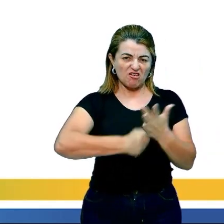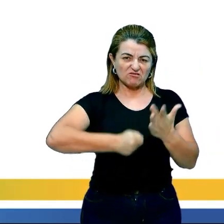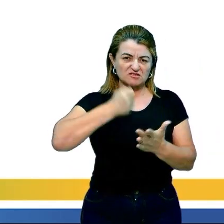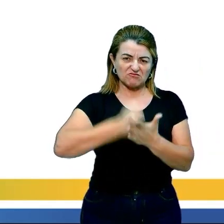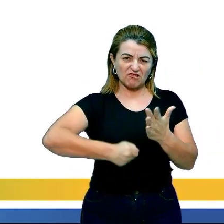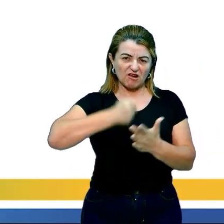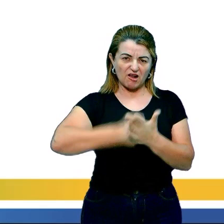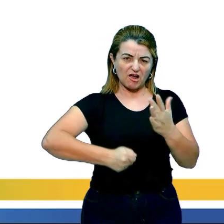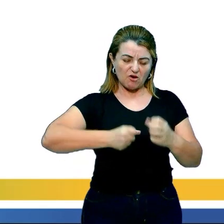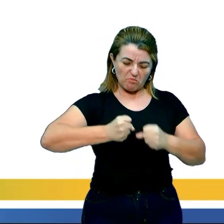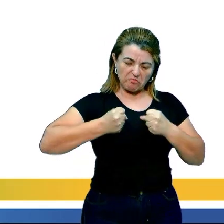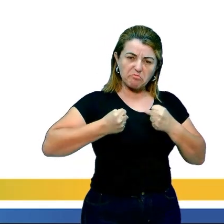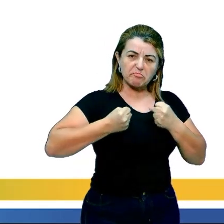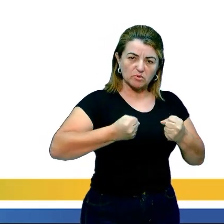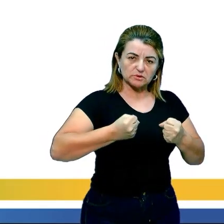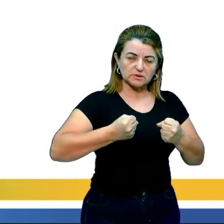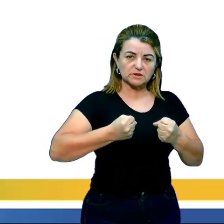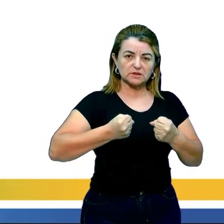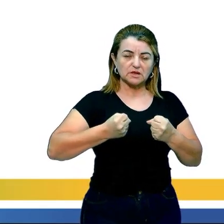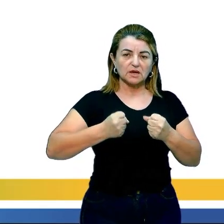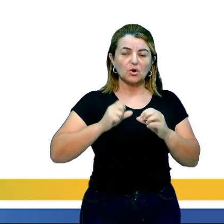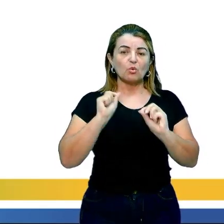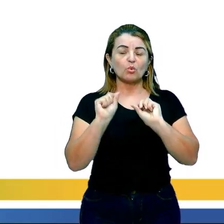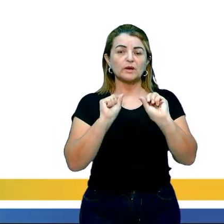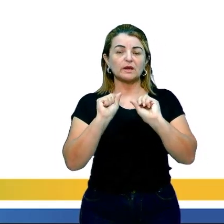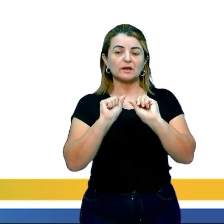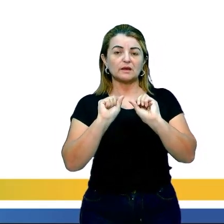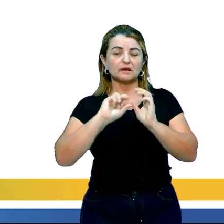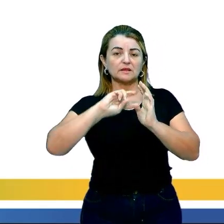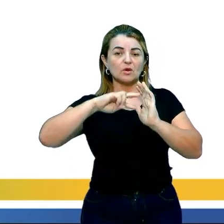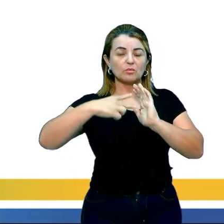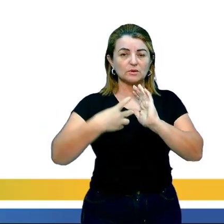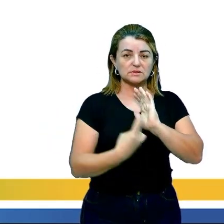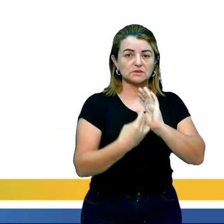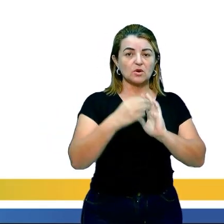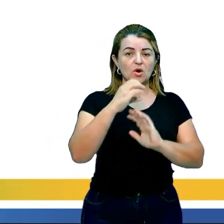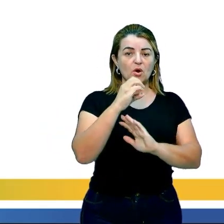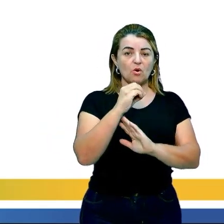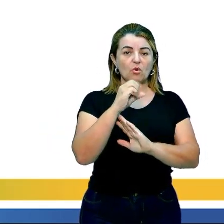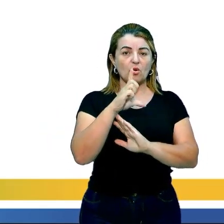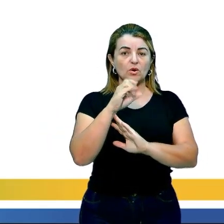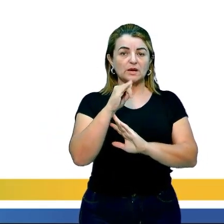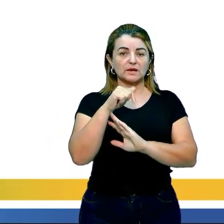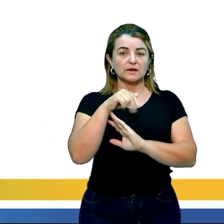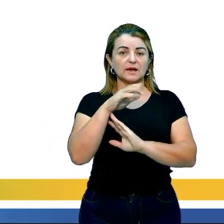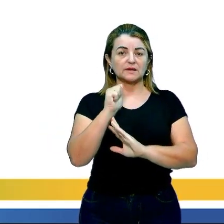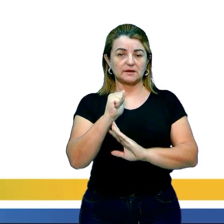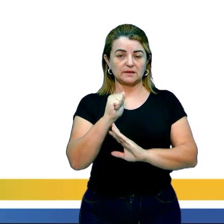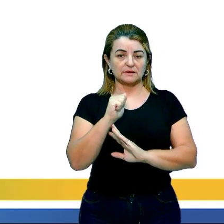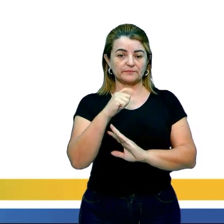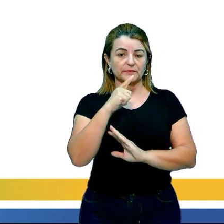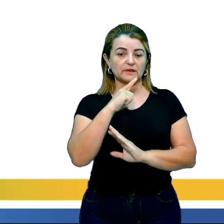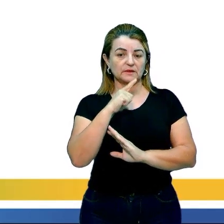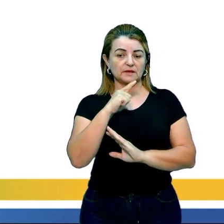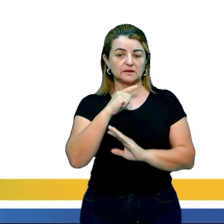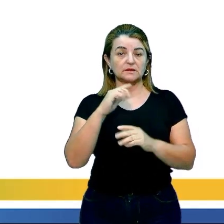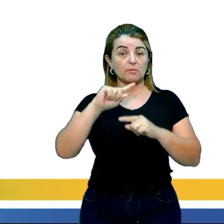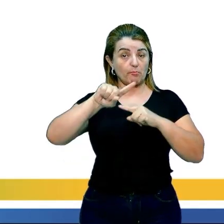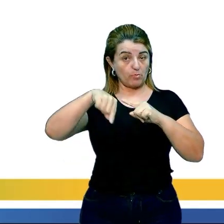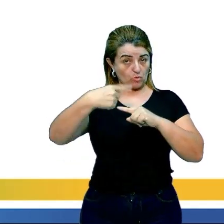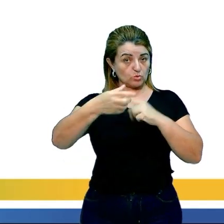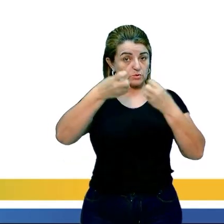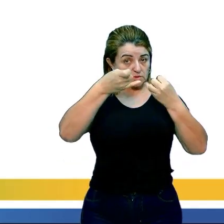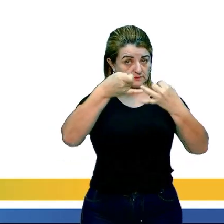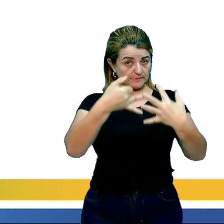derrubando a monarquia e estabelecendo a oligarquia olhei uma palavrinha que nós vamos falar mais à frente